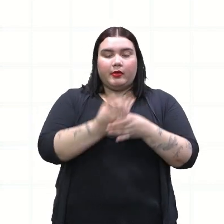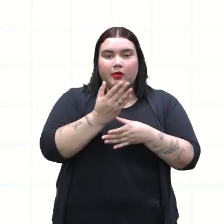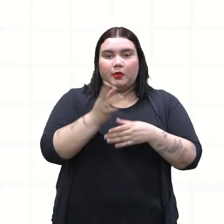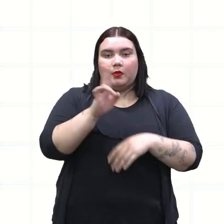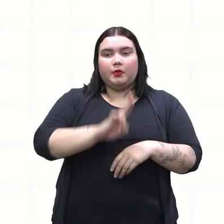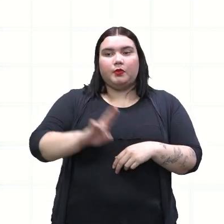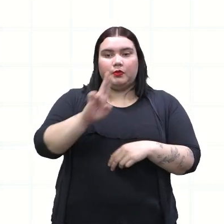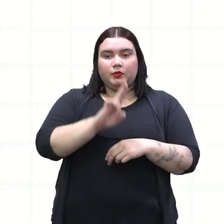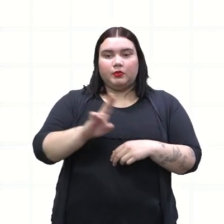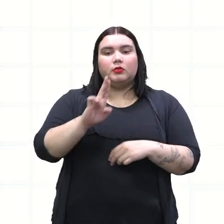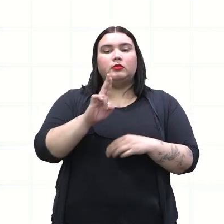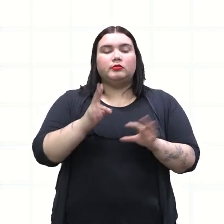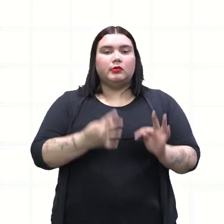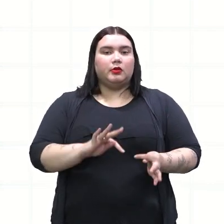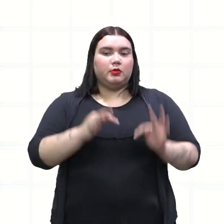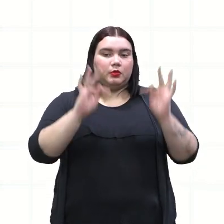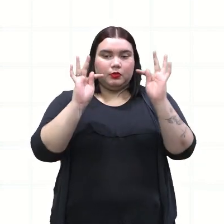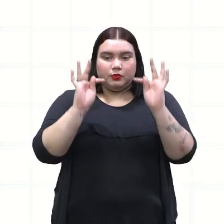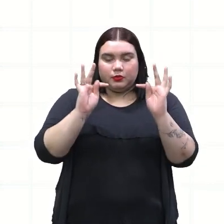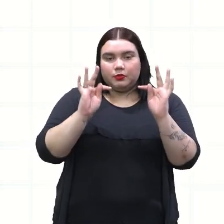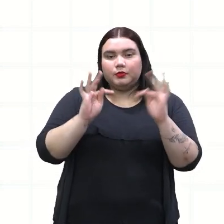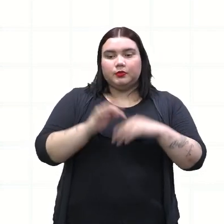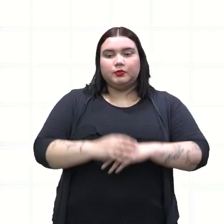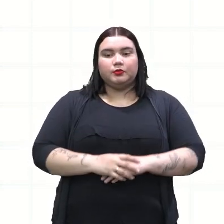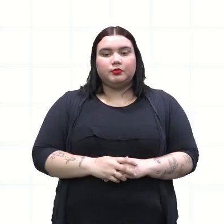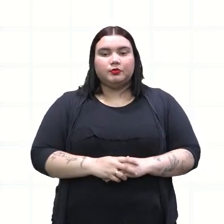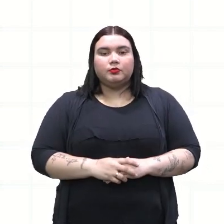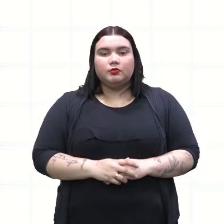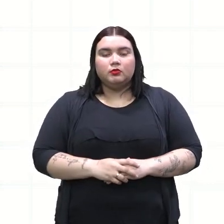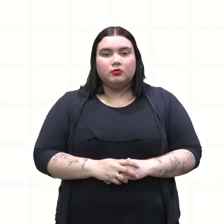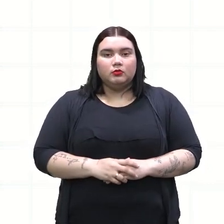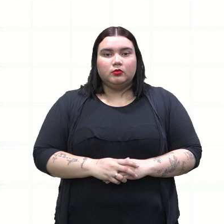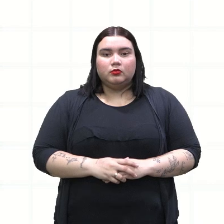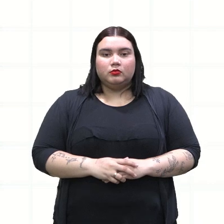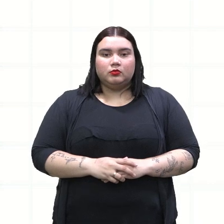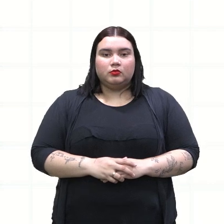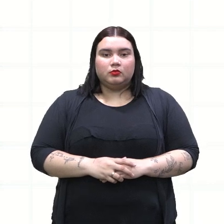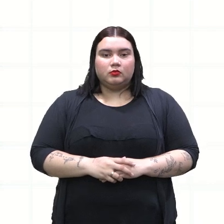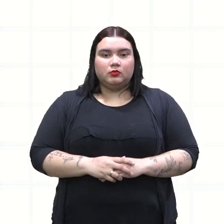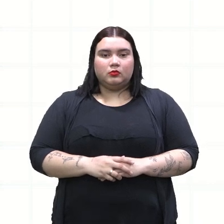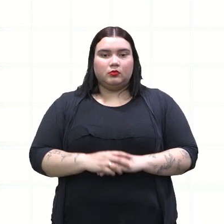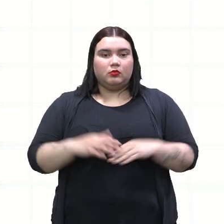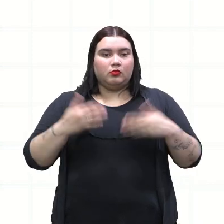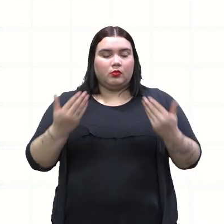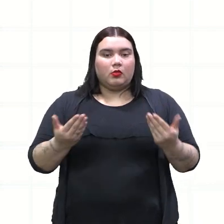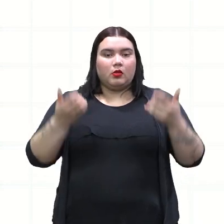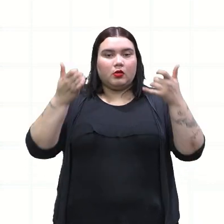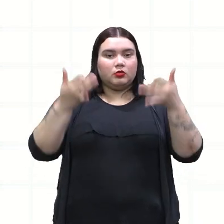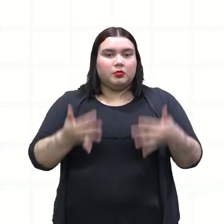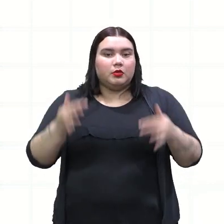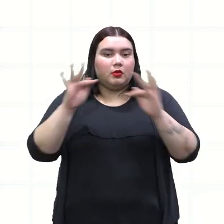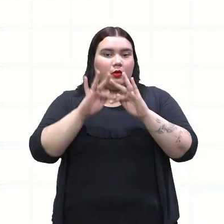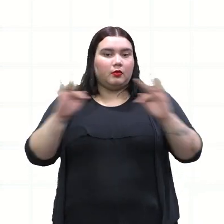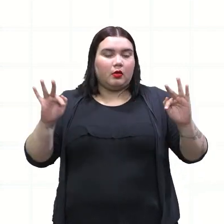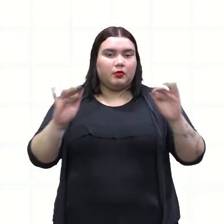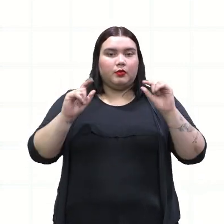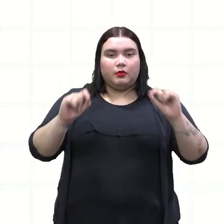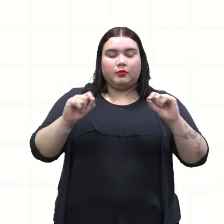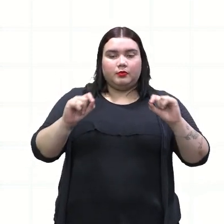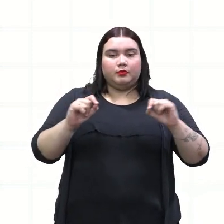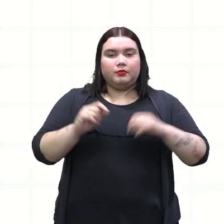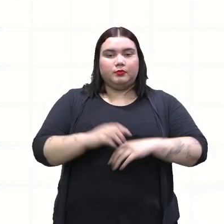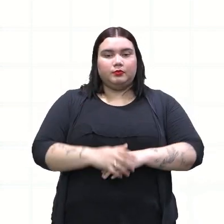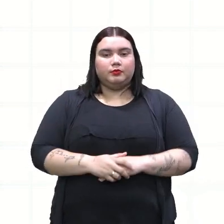através de um holograma, inteligência artificial. Aqui diz o seguinte na nossa frase, ó.